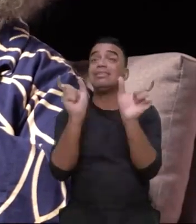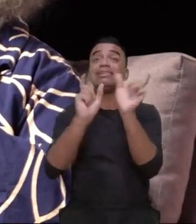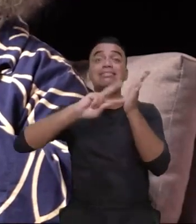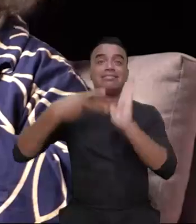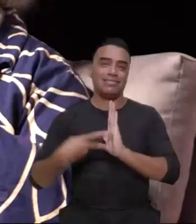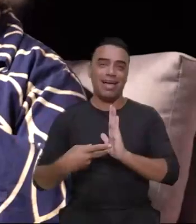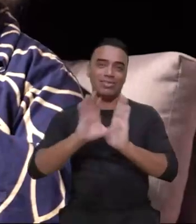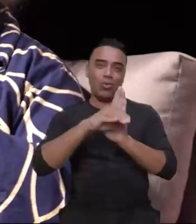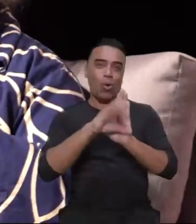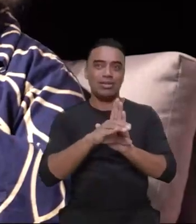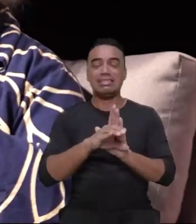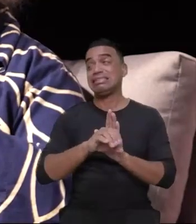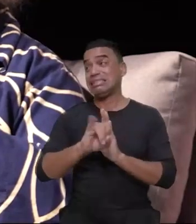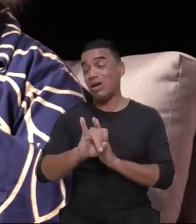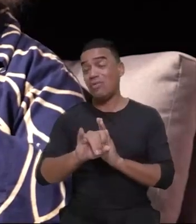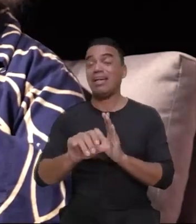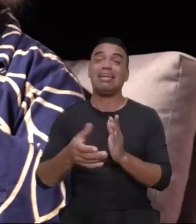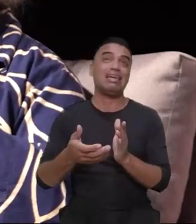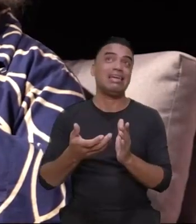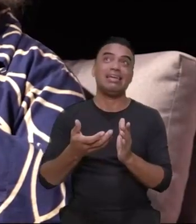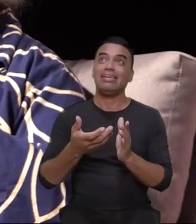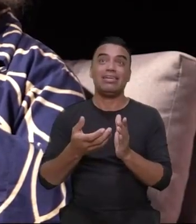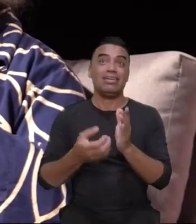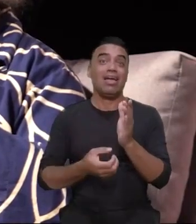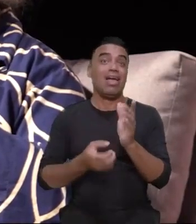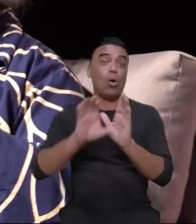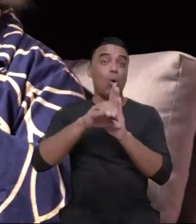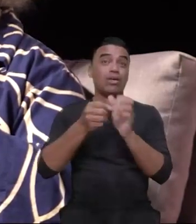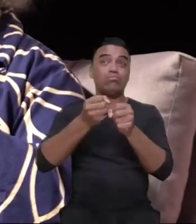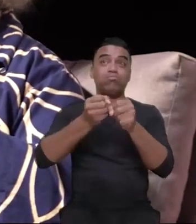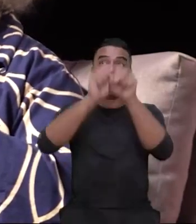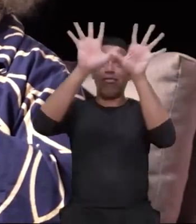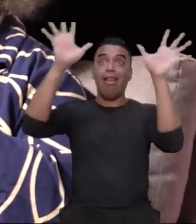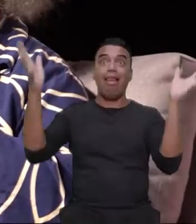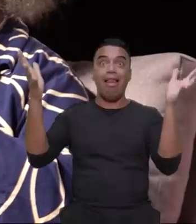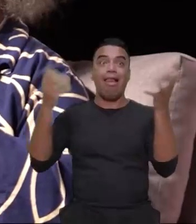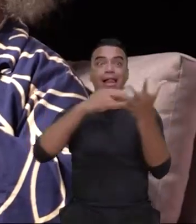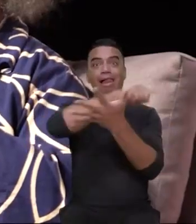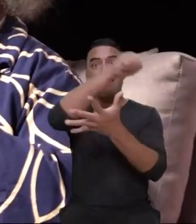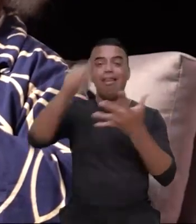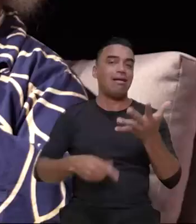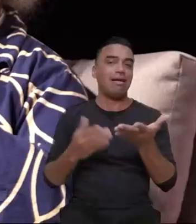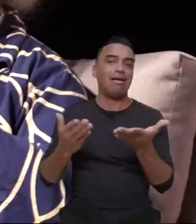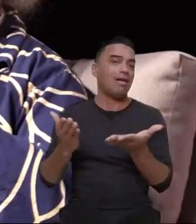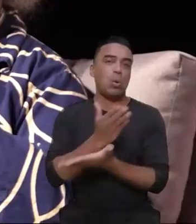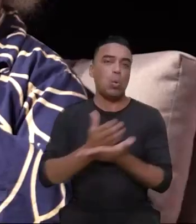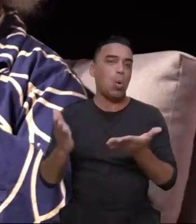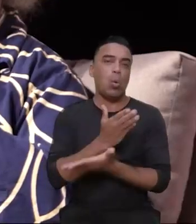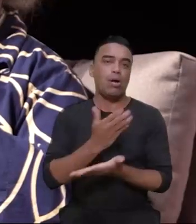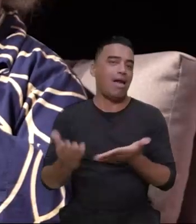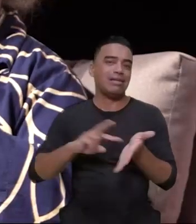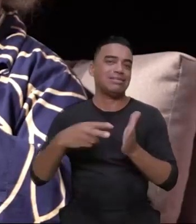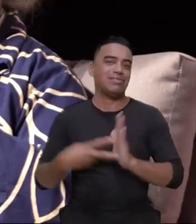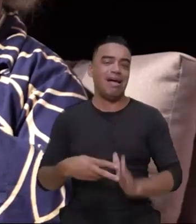porque, senão, vai virar um conceito guarda-chuva que serve para qualquer pingo